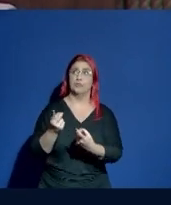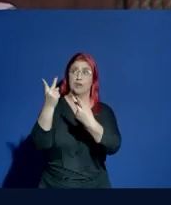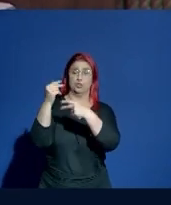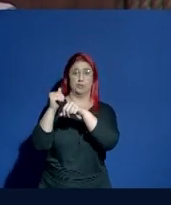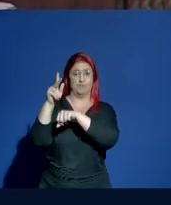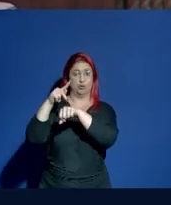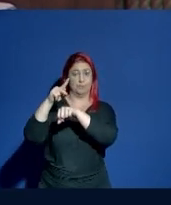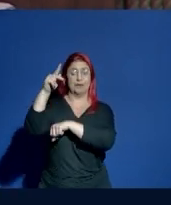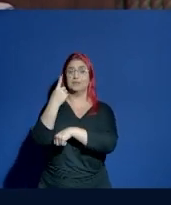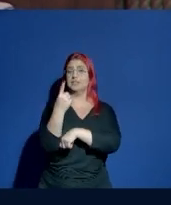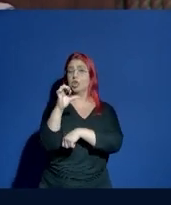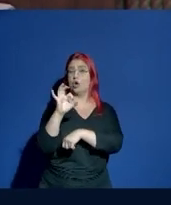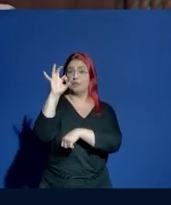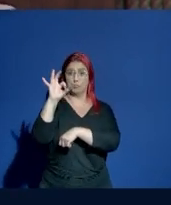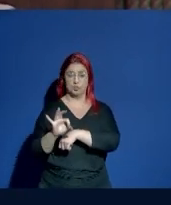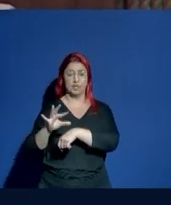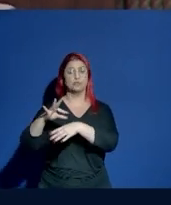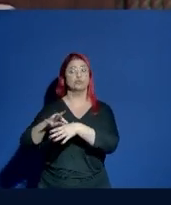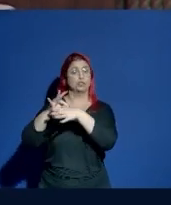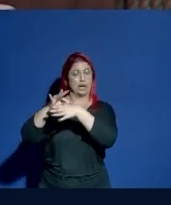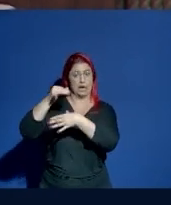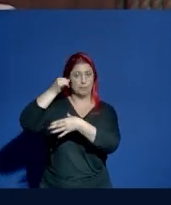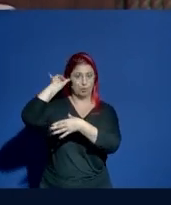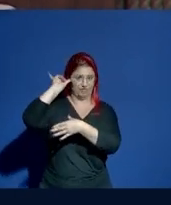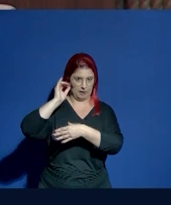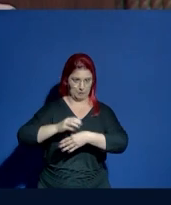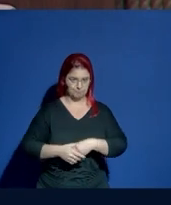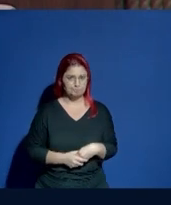de 19% da produção de carne bovina, né?